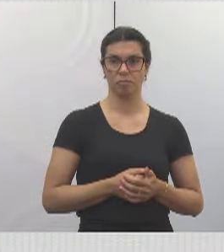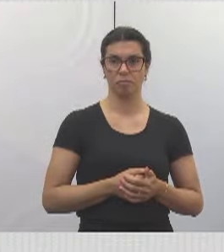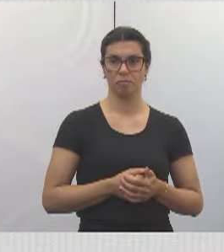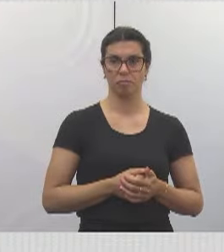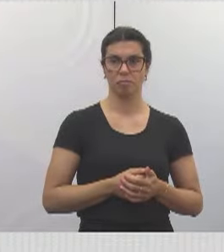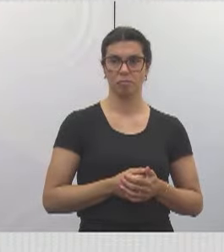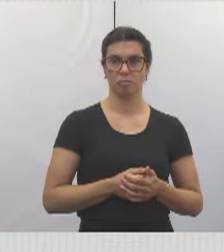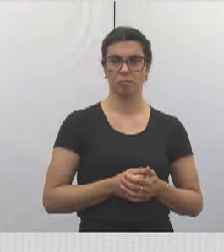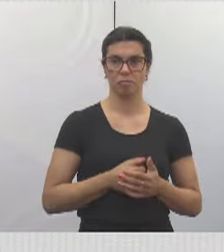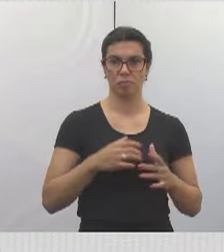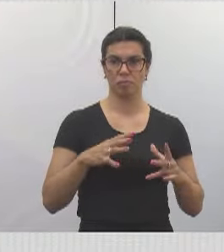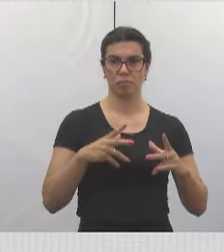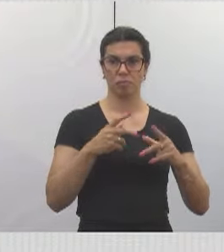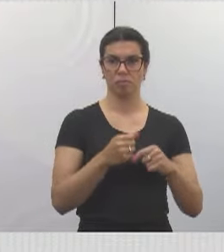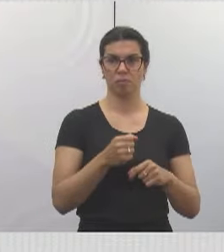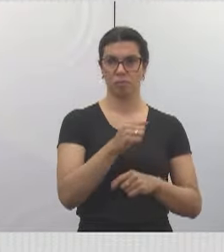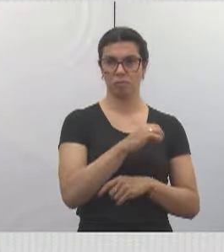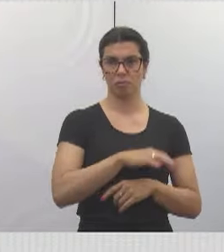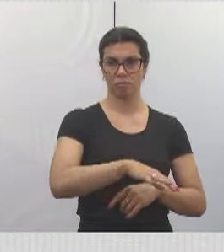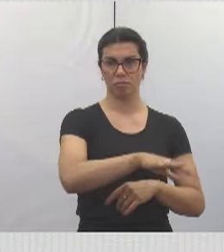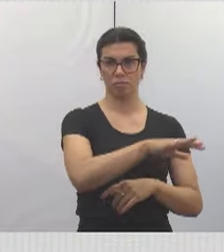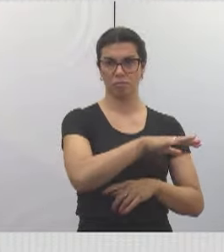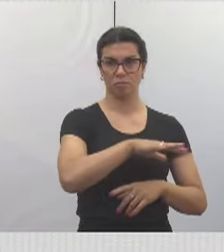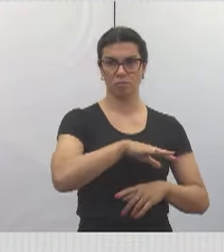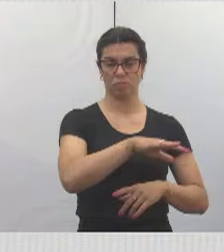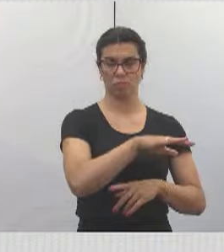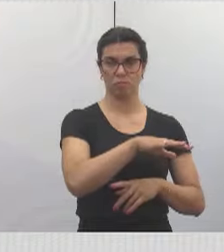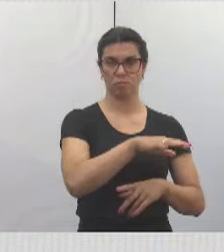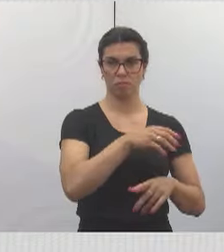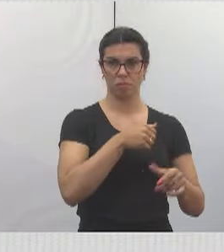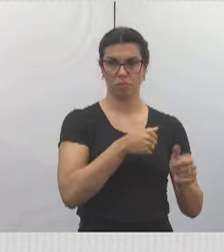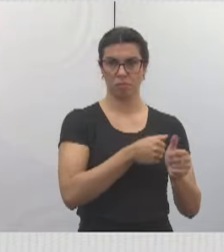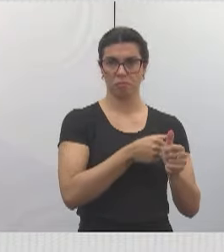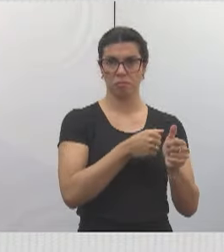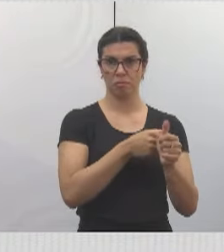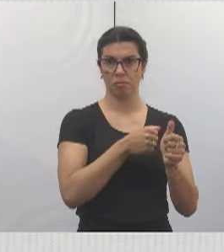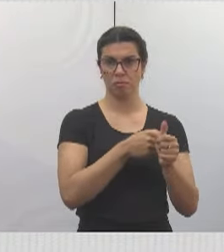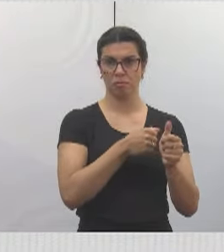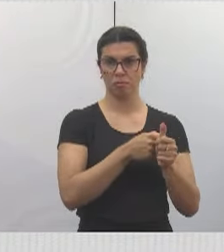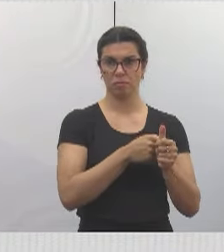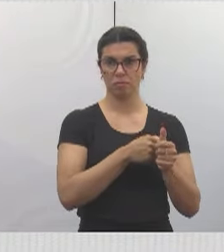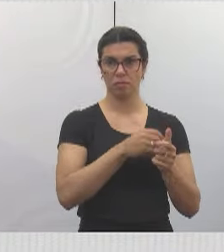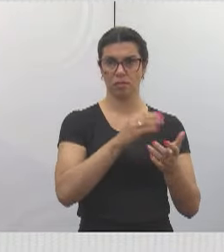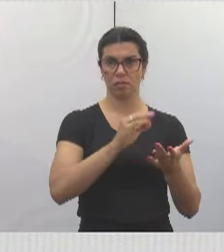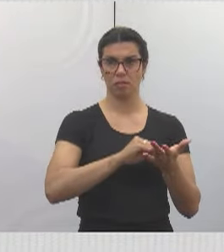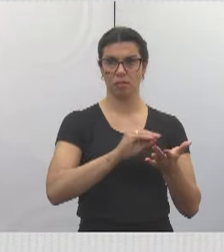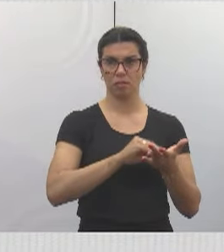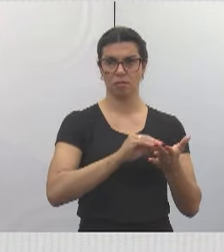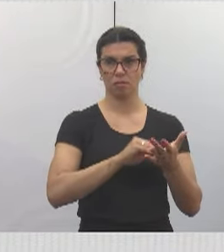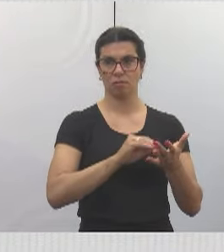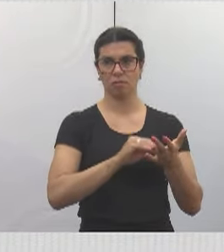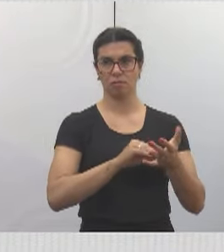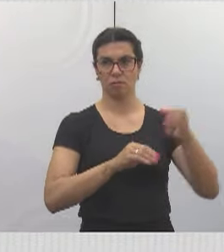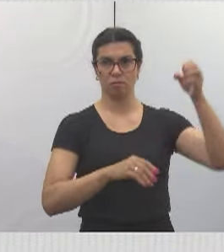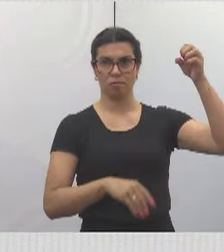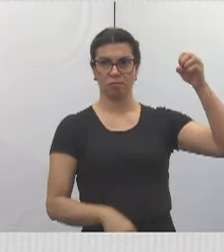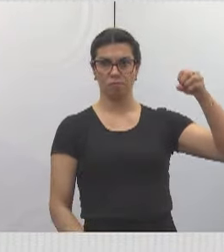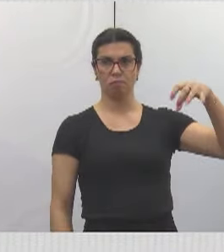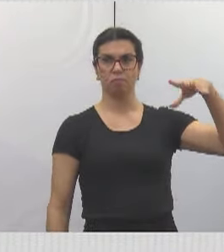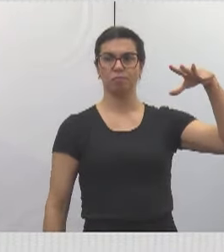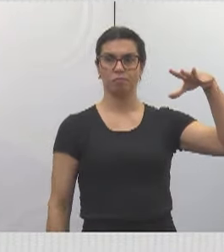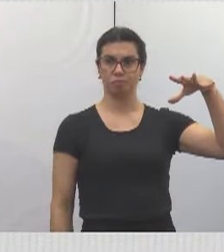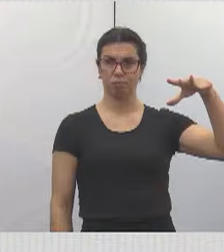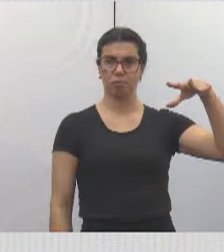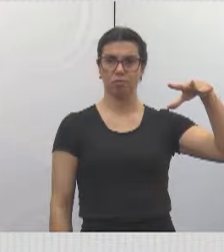na cidade do posto de gasolina, na entrada do Parque Minha Lua. Está faltando esses postes aqui para fazer